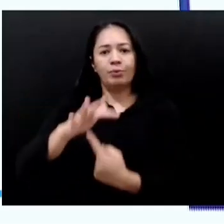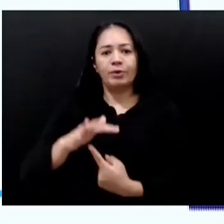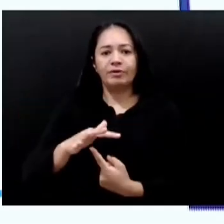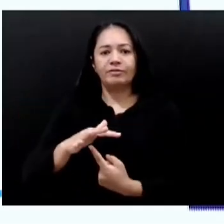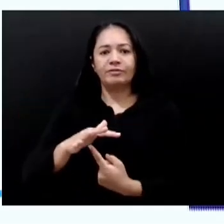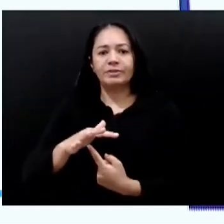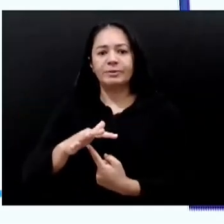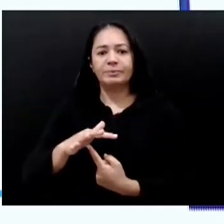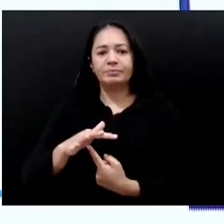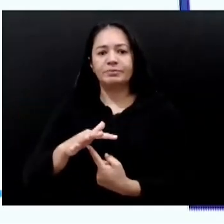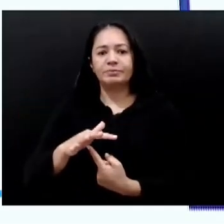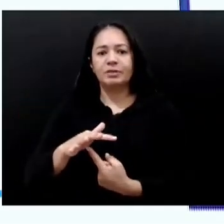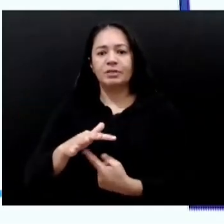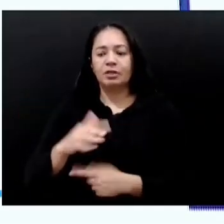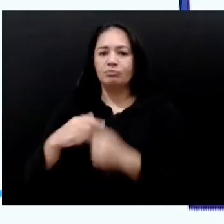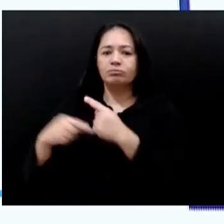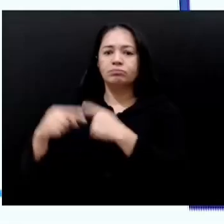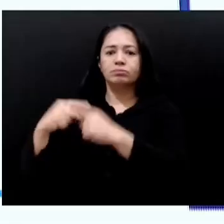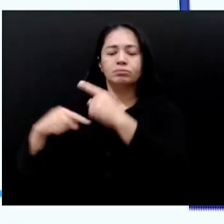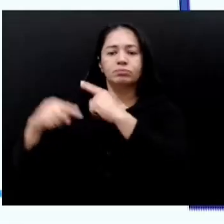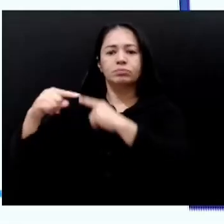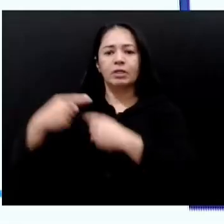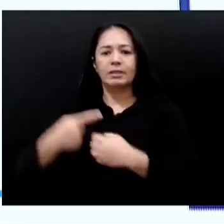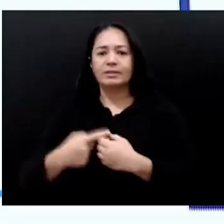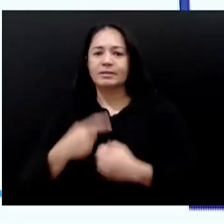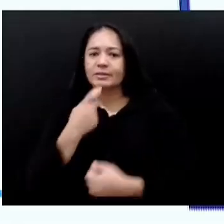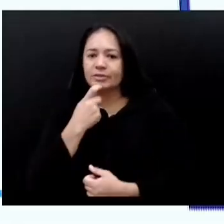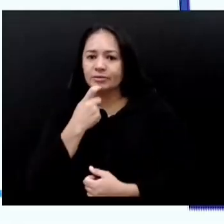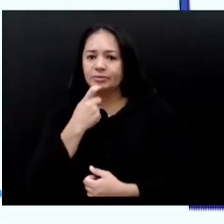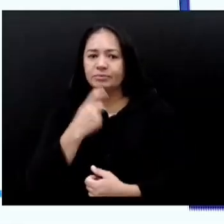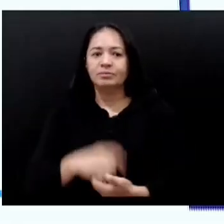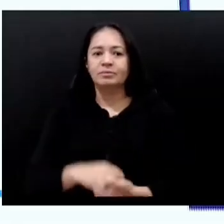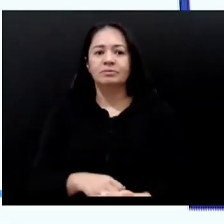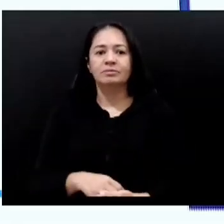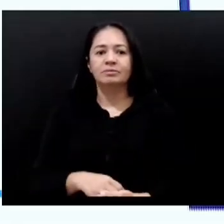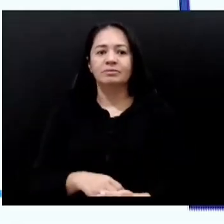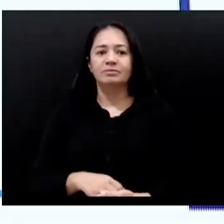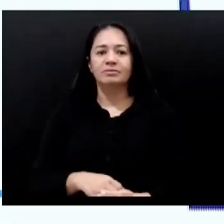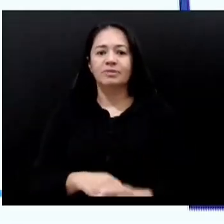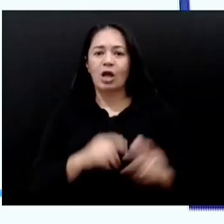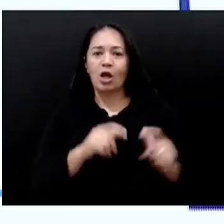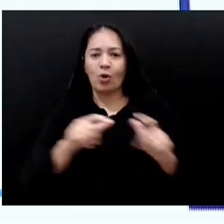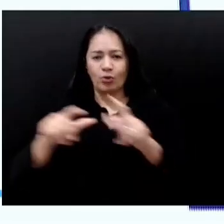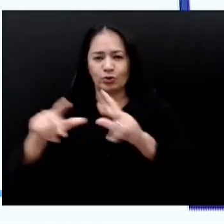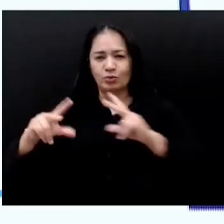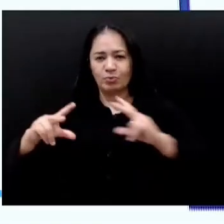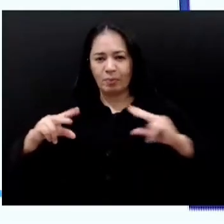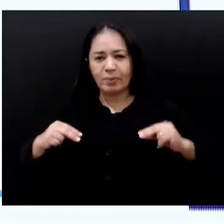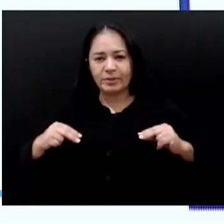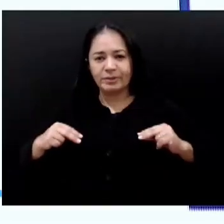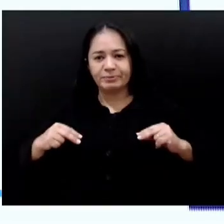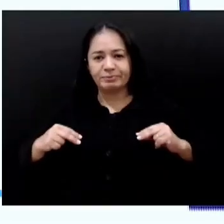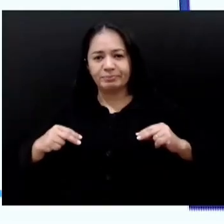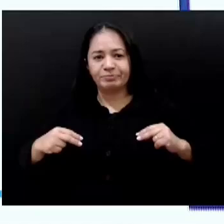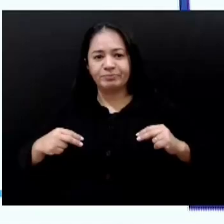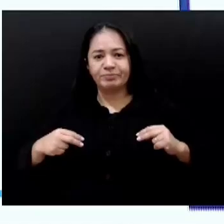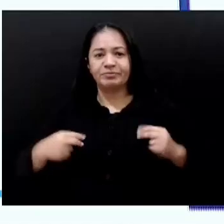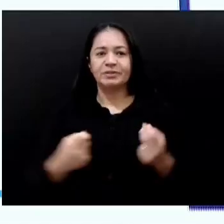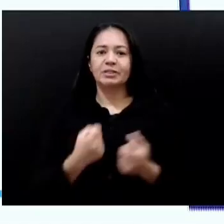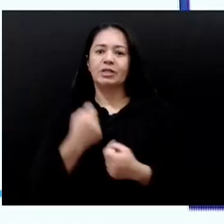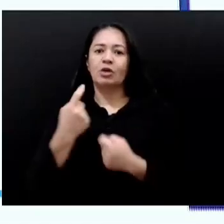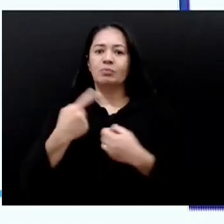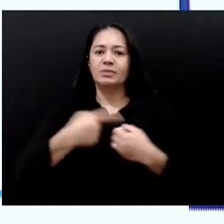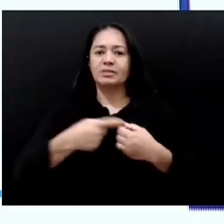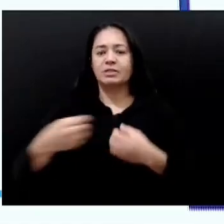eleva a cidade de Campinas aonde merece, né, entre as cidades mais inovadoras